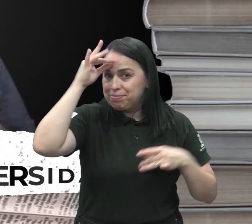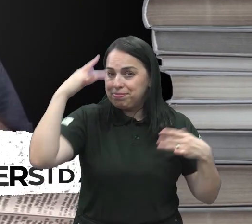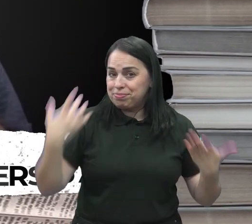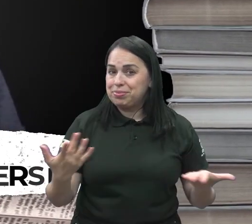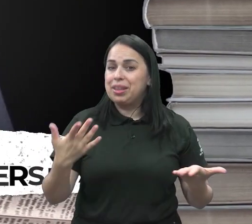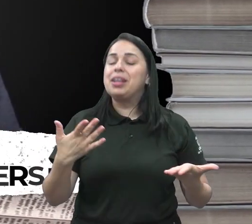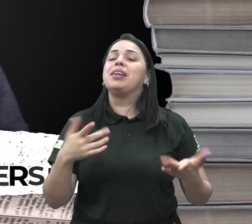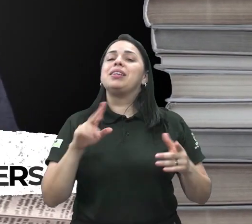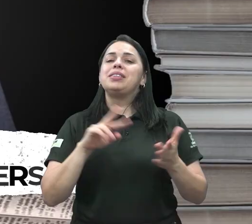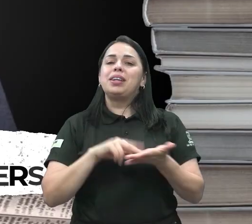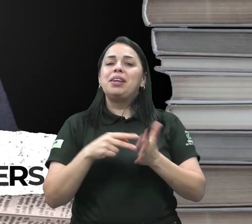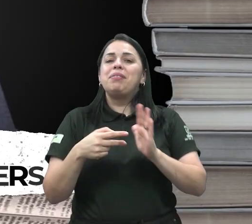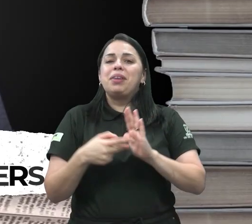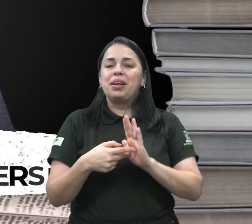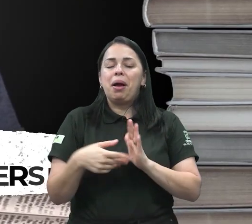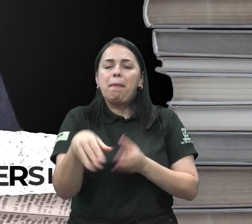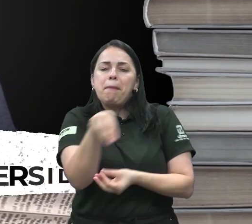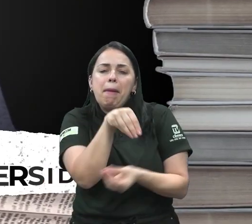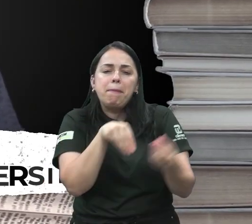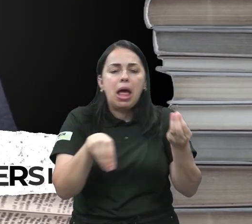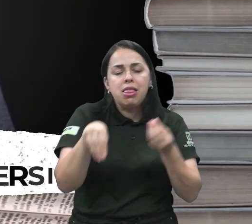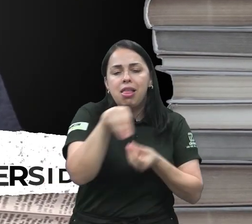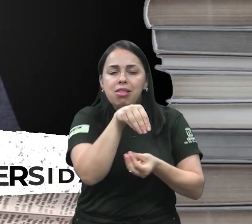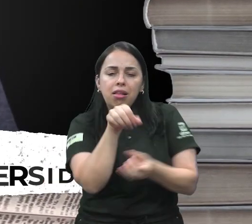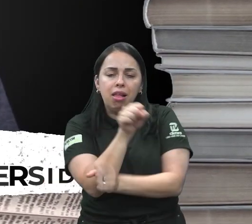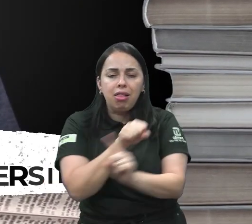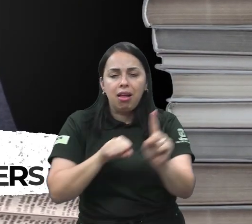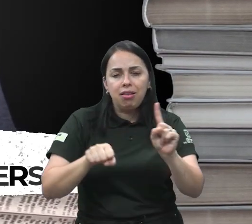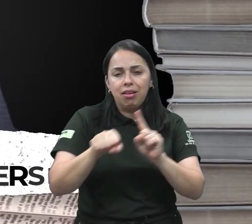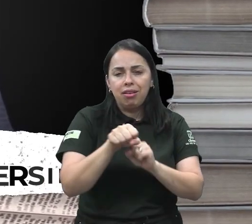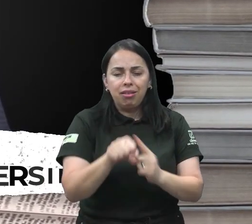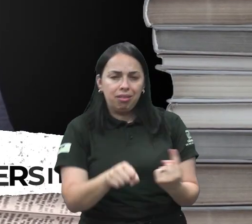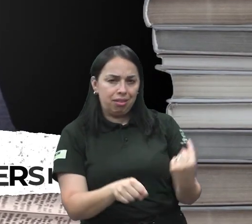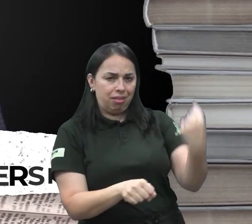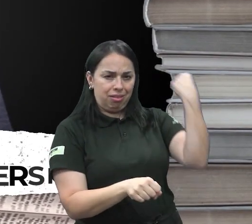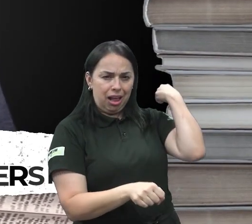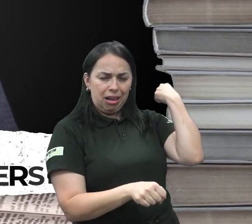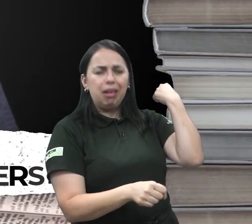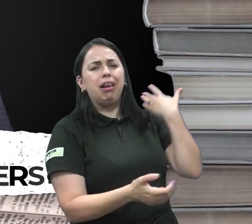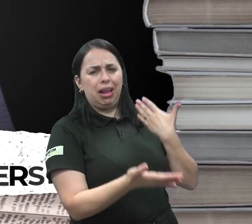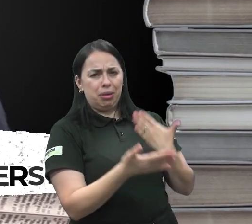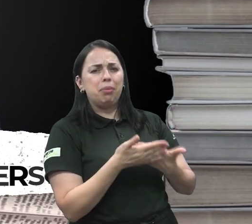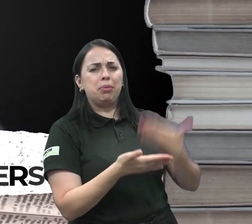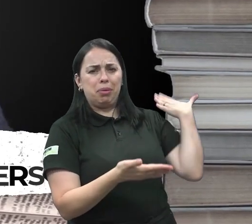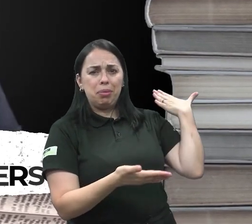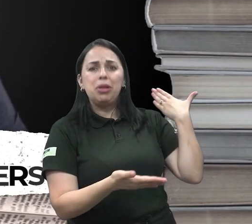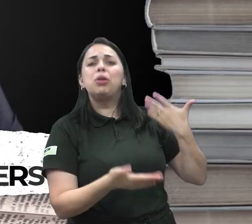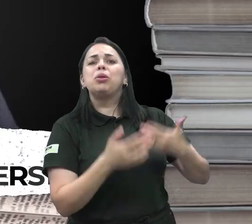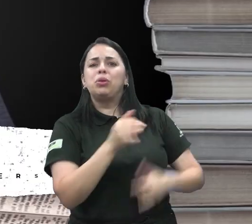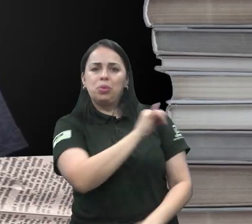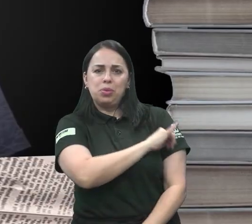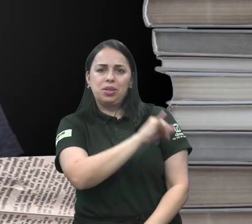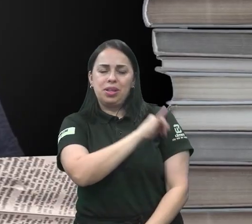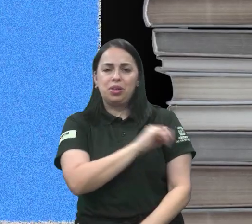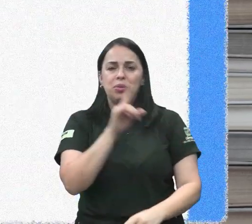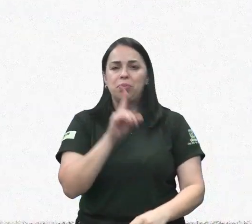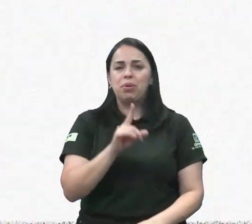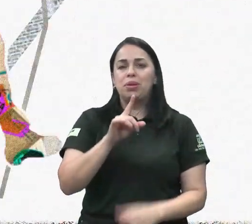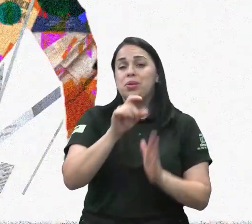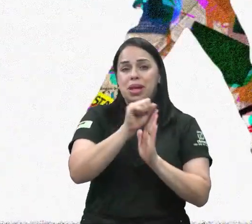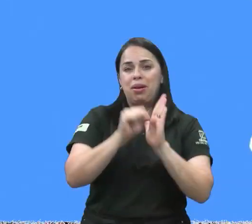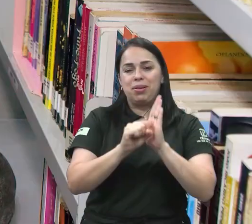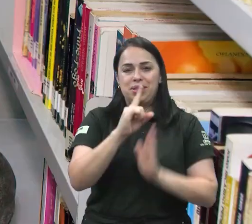é um verdadeiro retrato daquela sociedade urbana ainda iniciante do Rio de Janeiro no século